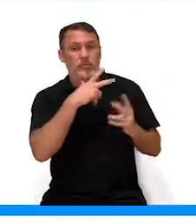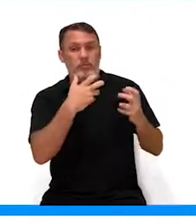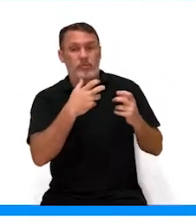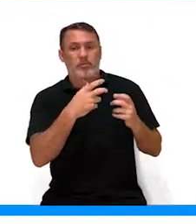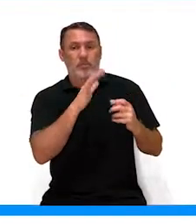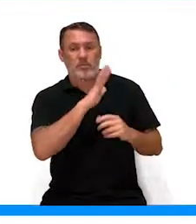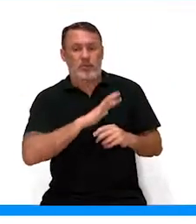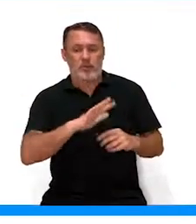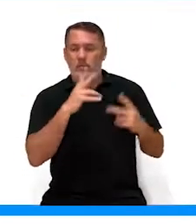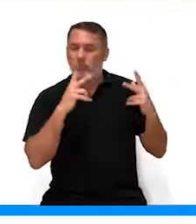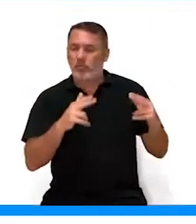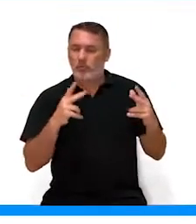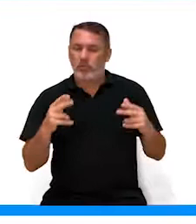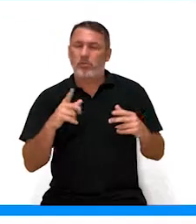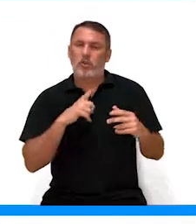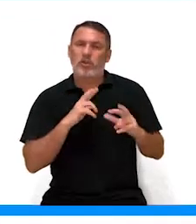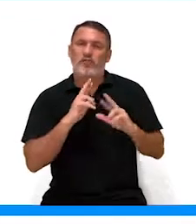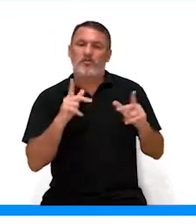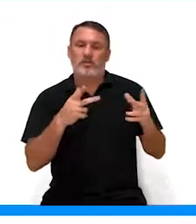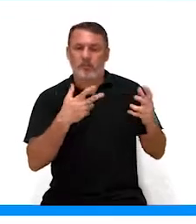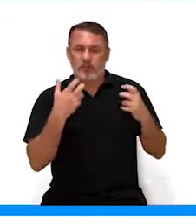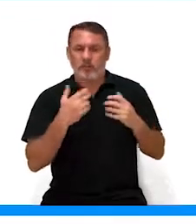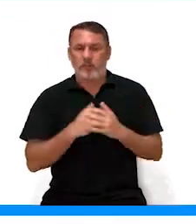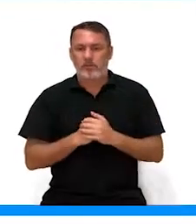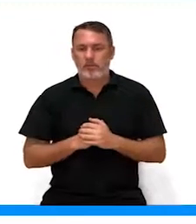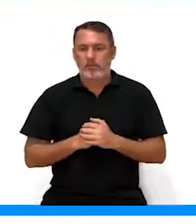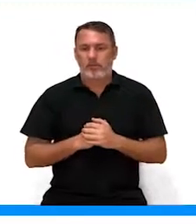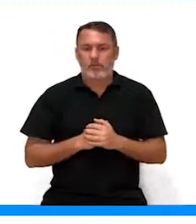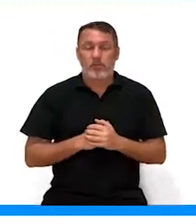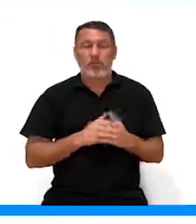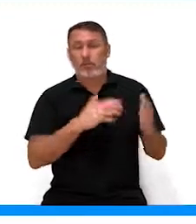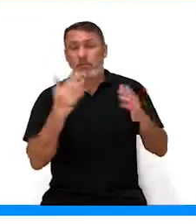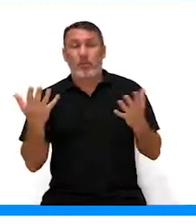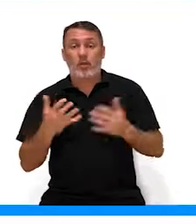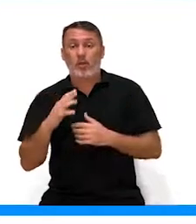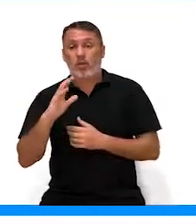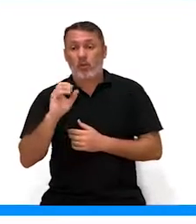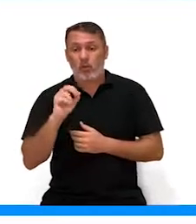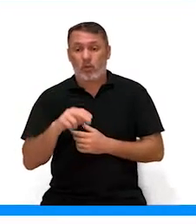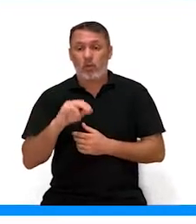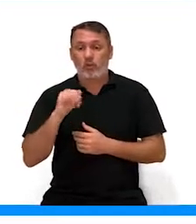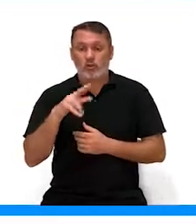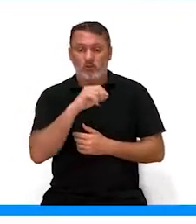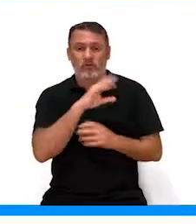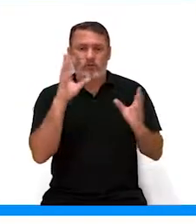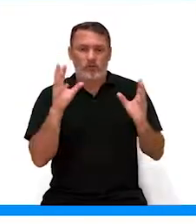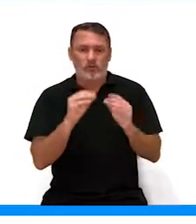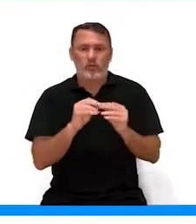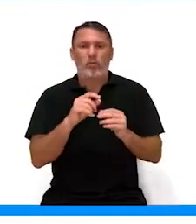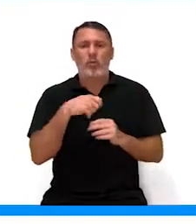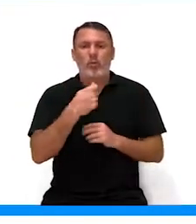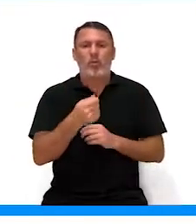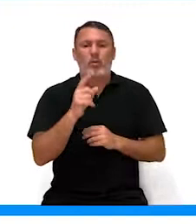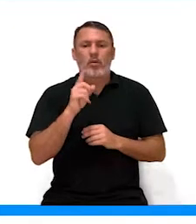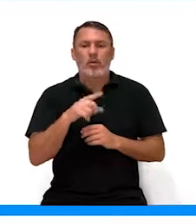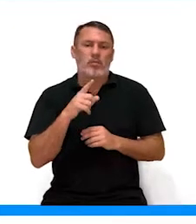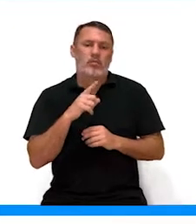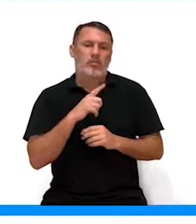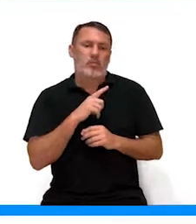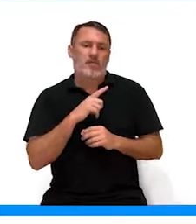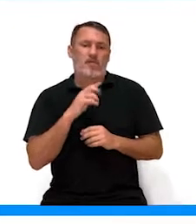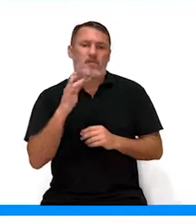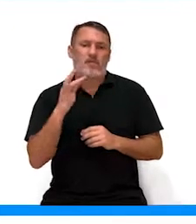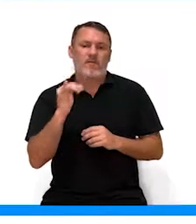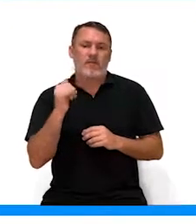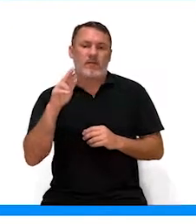Então aí a gente consegue observar também a mesma imagem, tá? De uma forma diferente de um braço. Os tecidos conjuntivos, então, eles